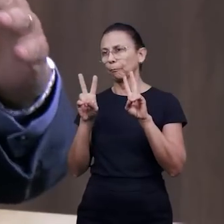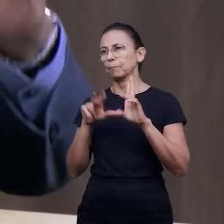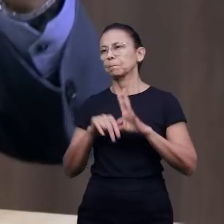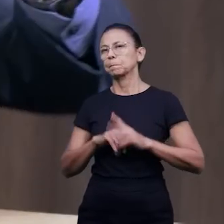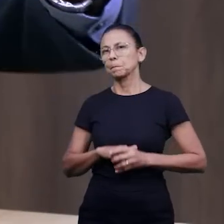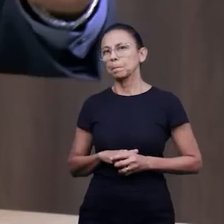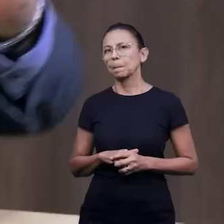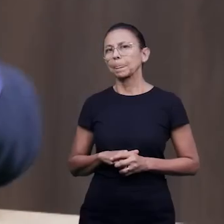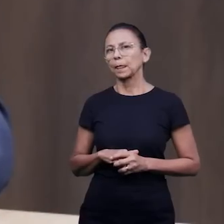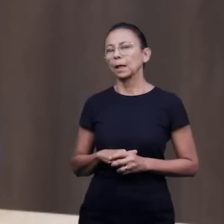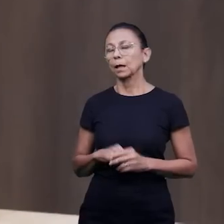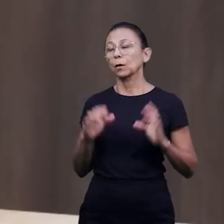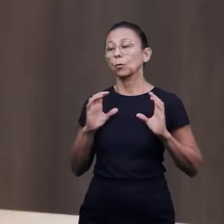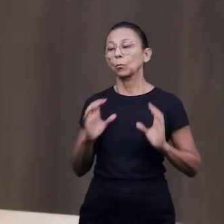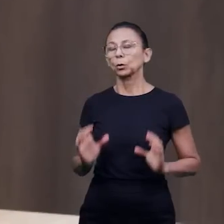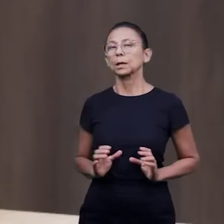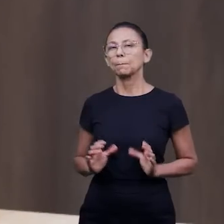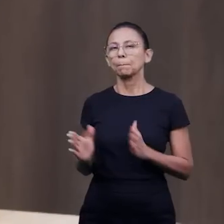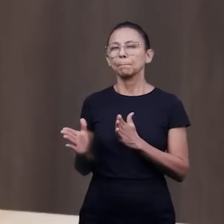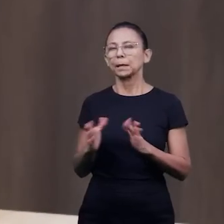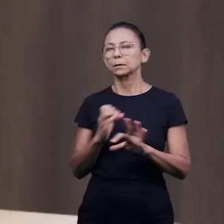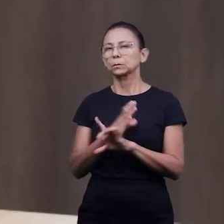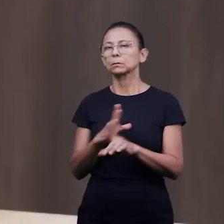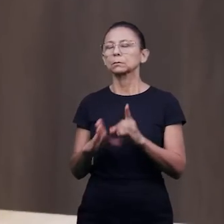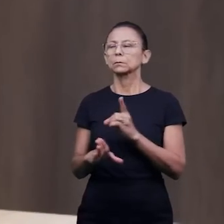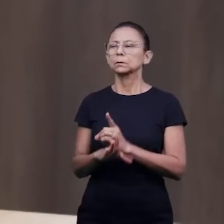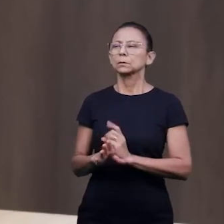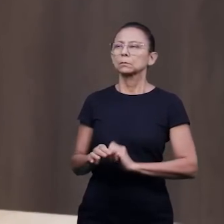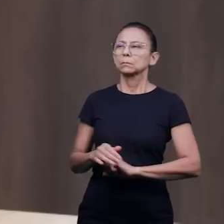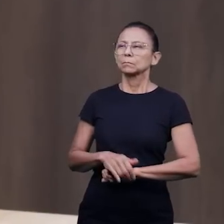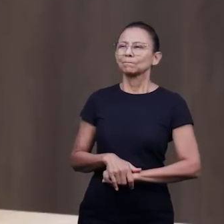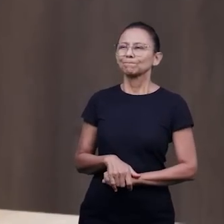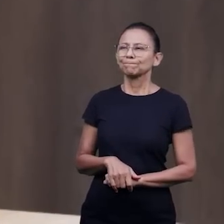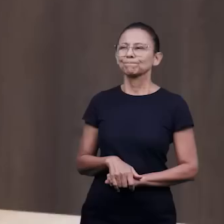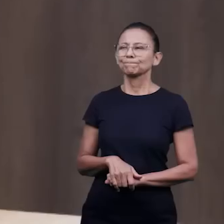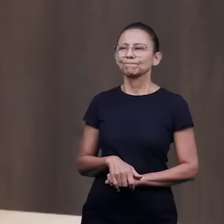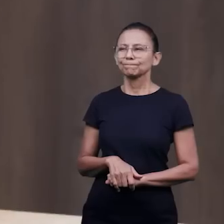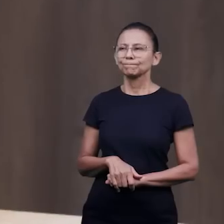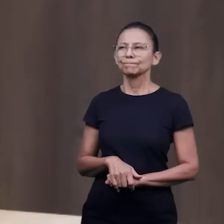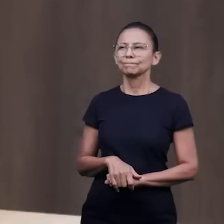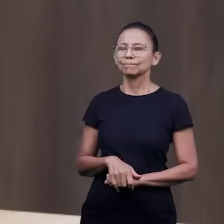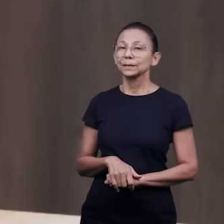mãe, né, percebe e tal e te chama a atenção. Exemplo,